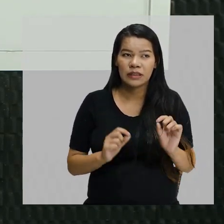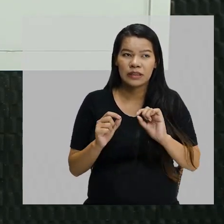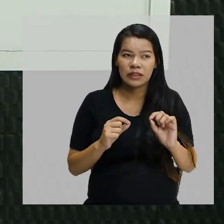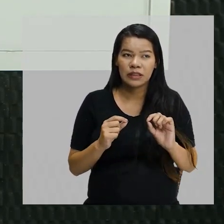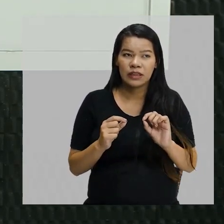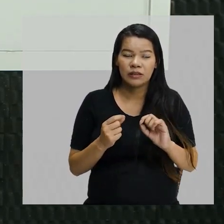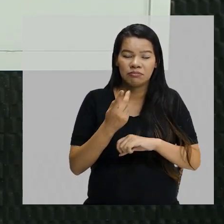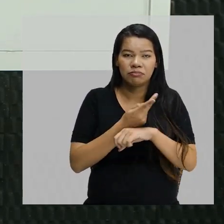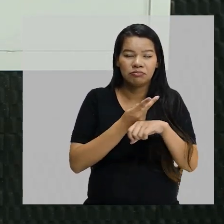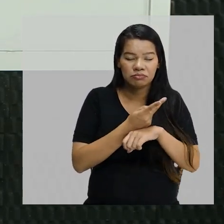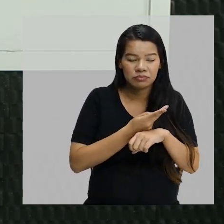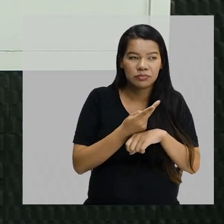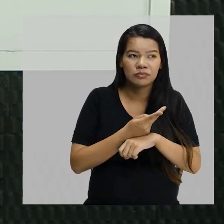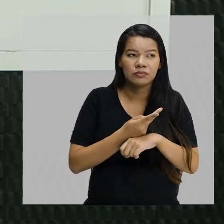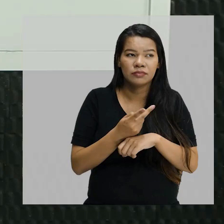recolhemos